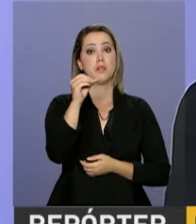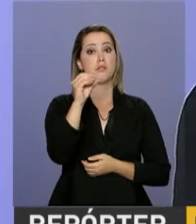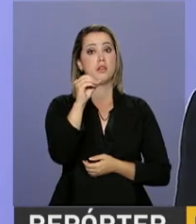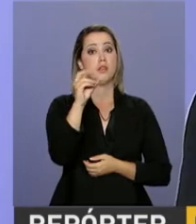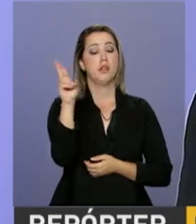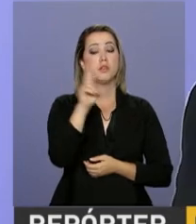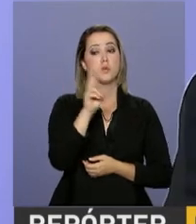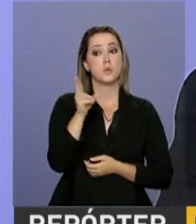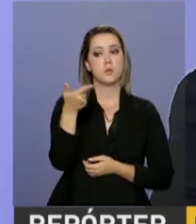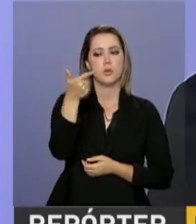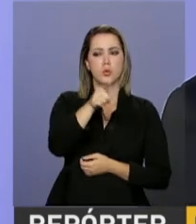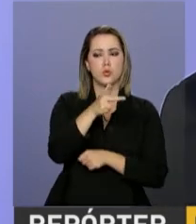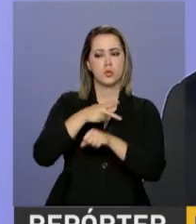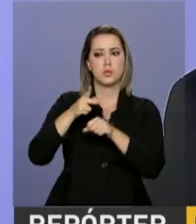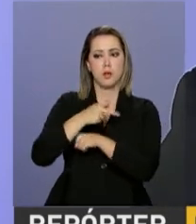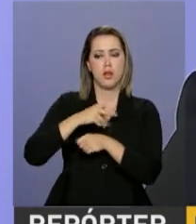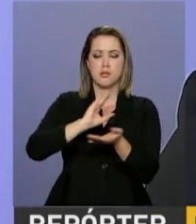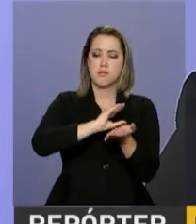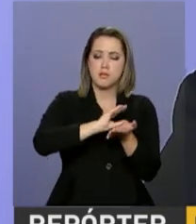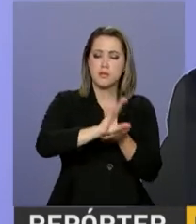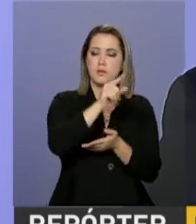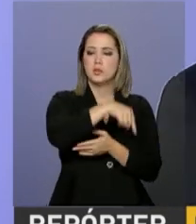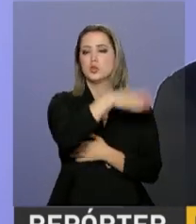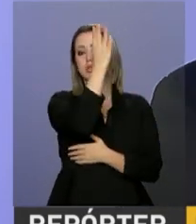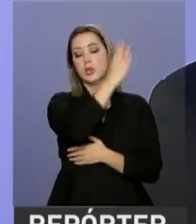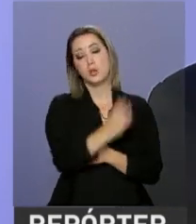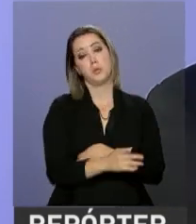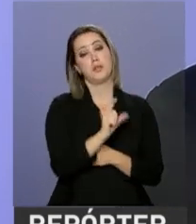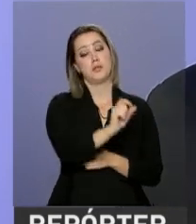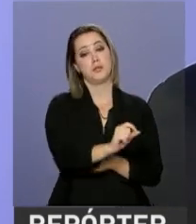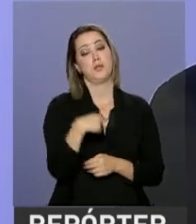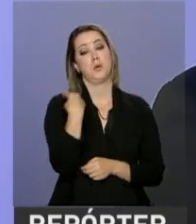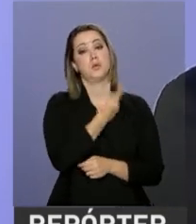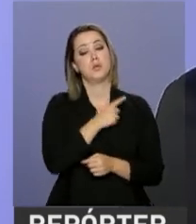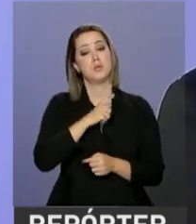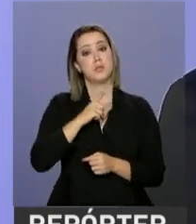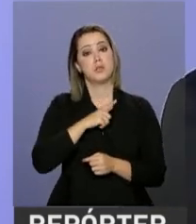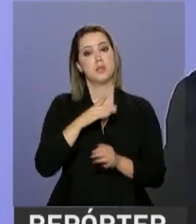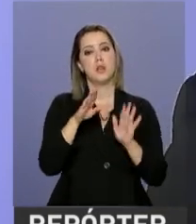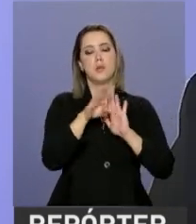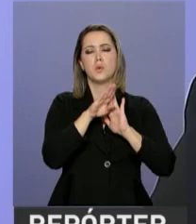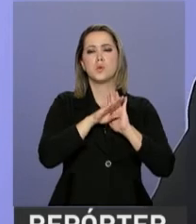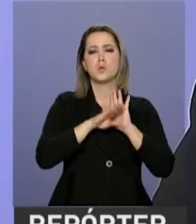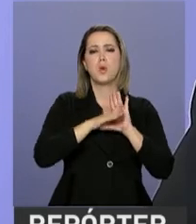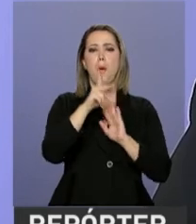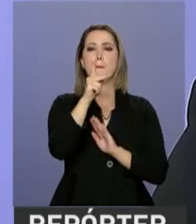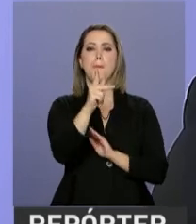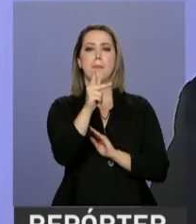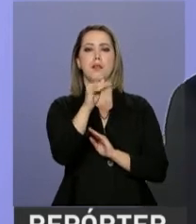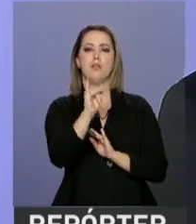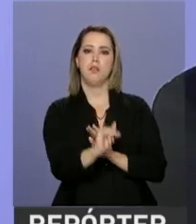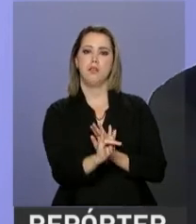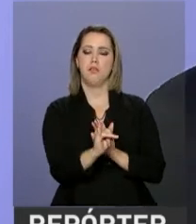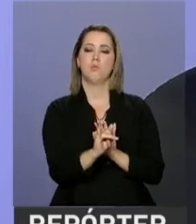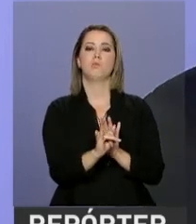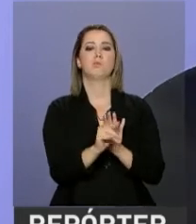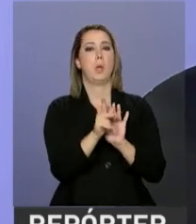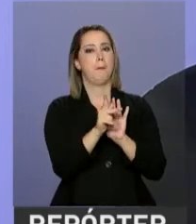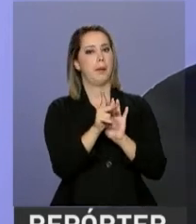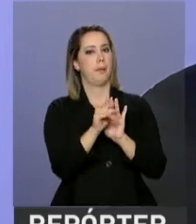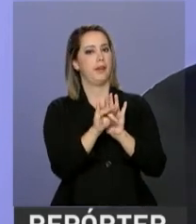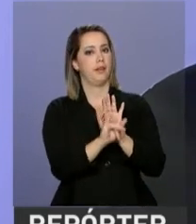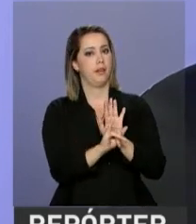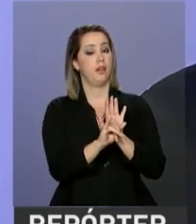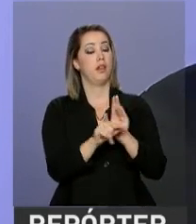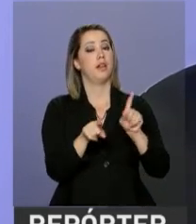capital externo investidos em projetos de infraestrutura no Brasil. Nós temos um programa de parcerias de investimento, o PPI,